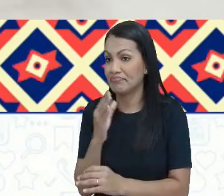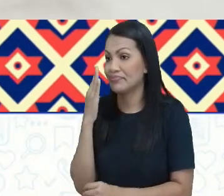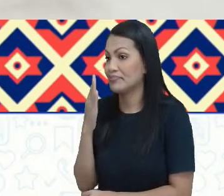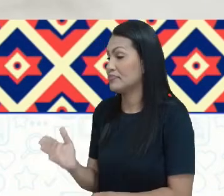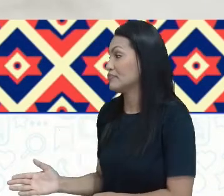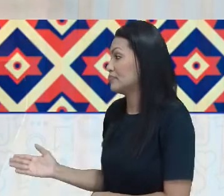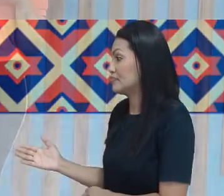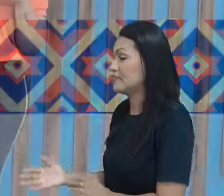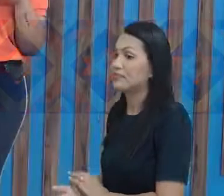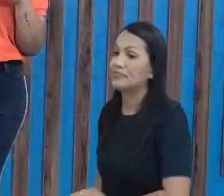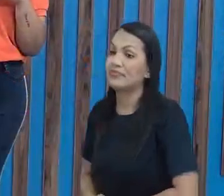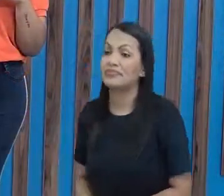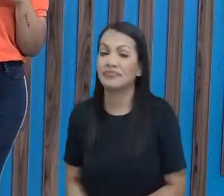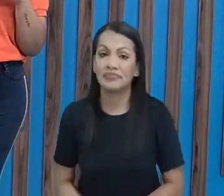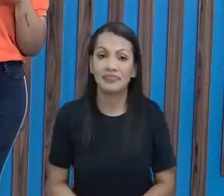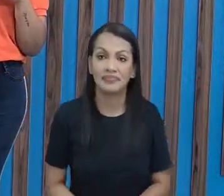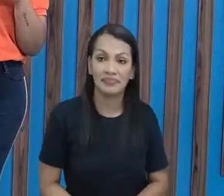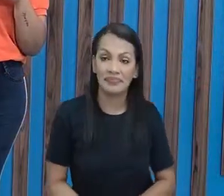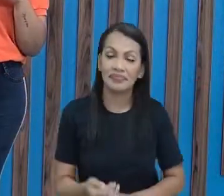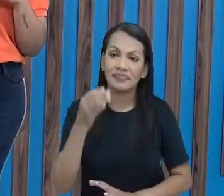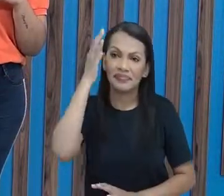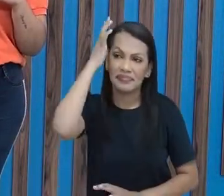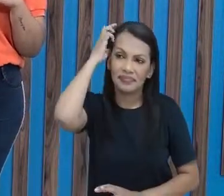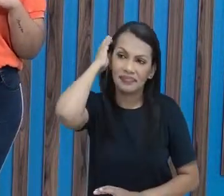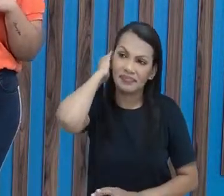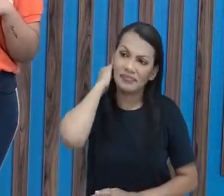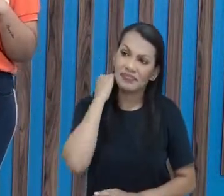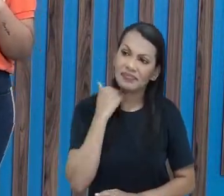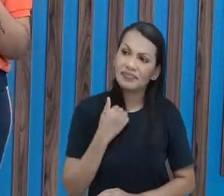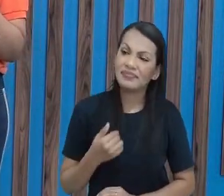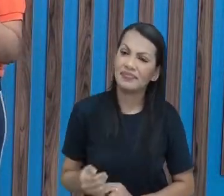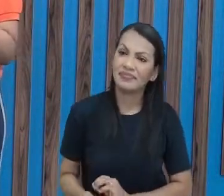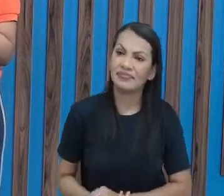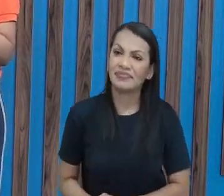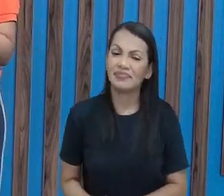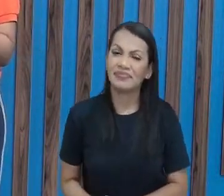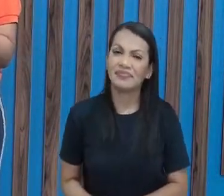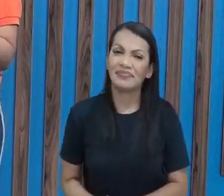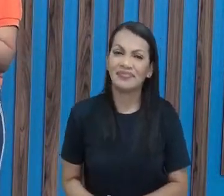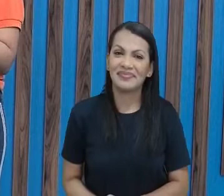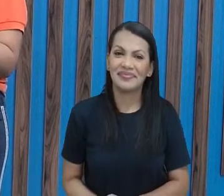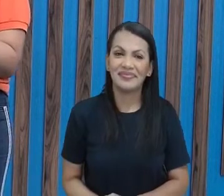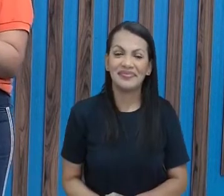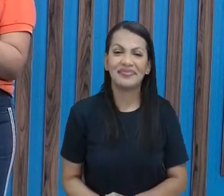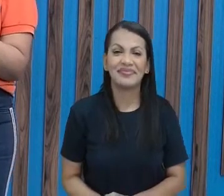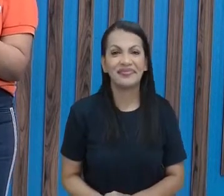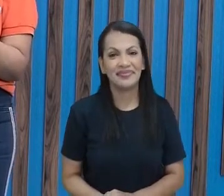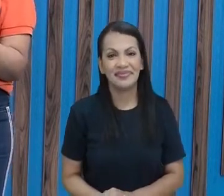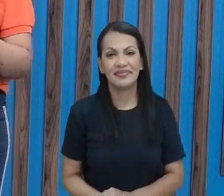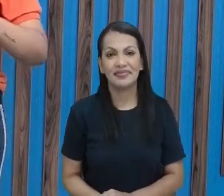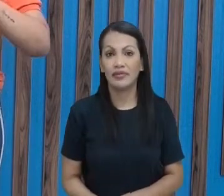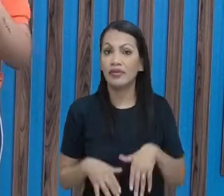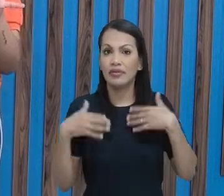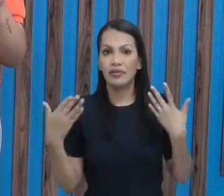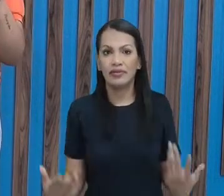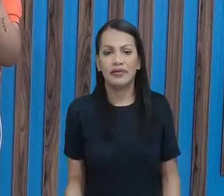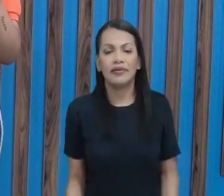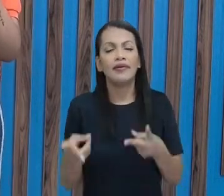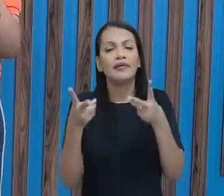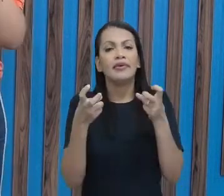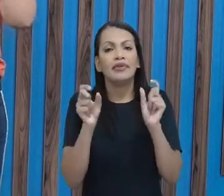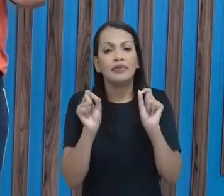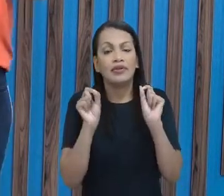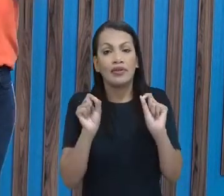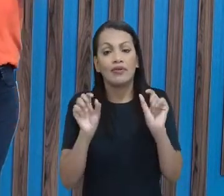Passa para mim, por favor. Não. Então, a gente pode perceber, esse é realmente o